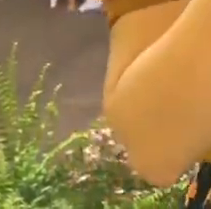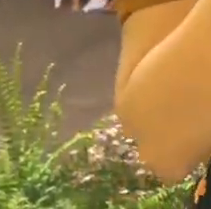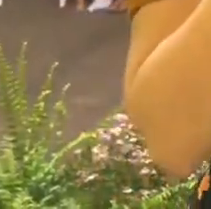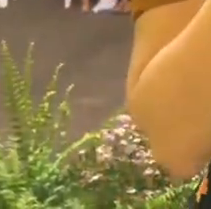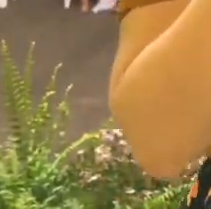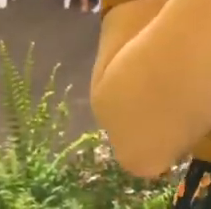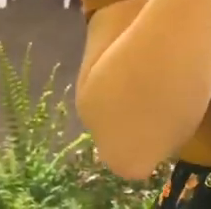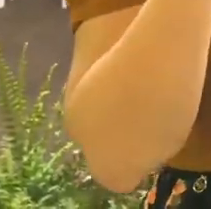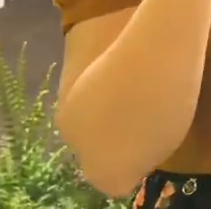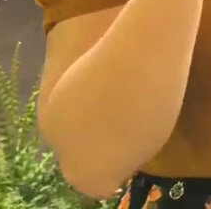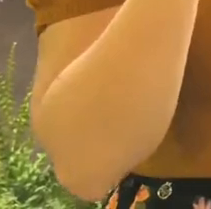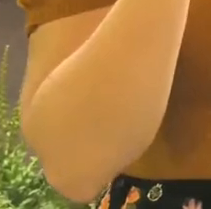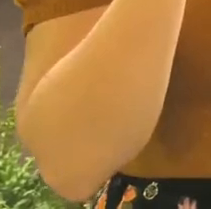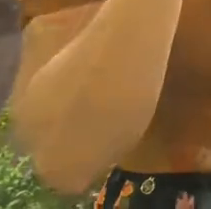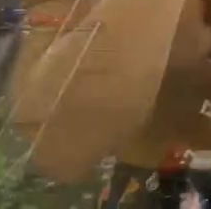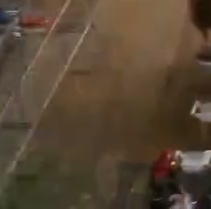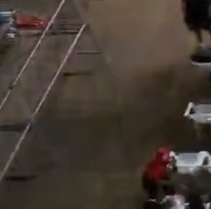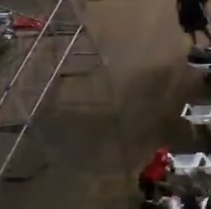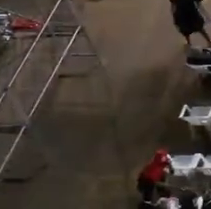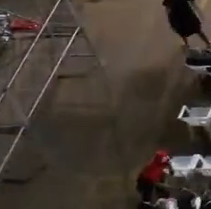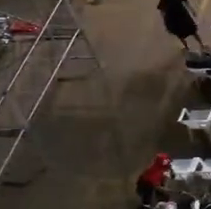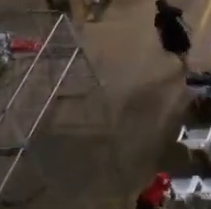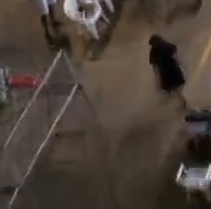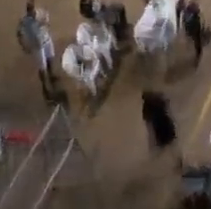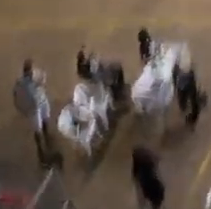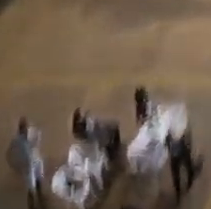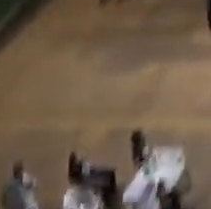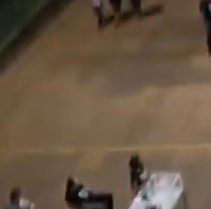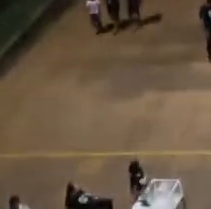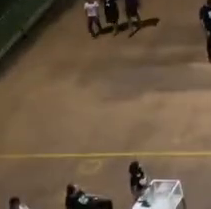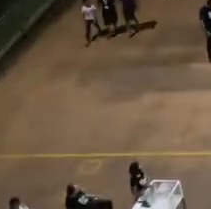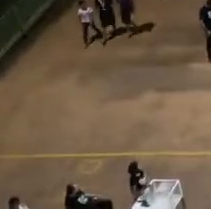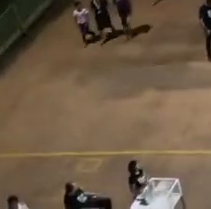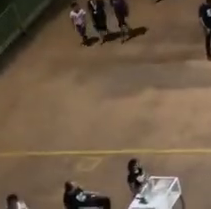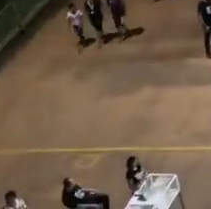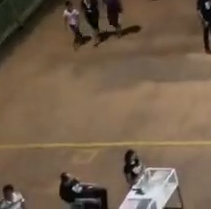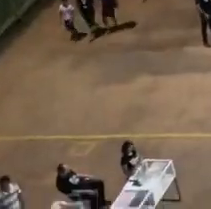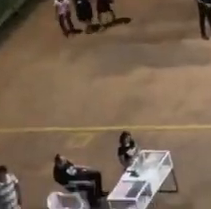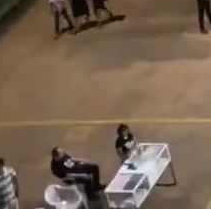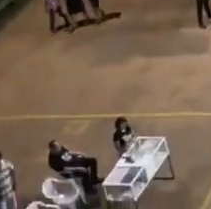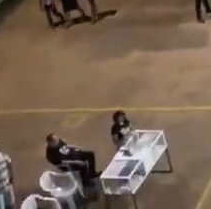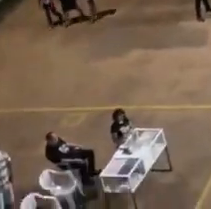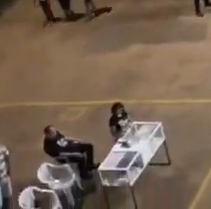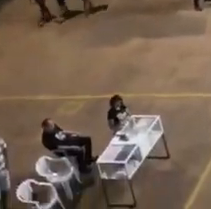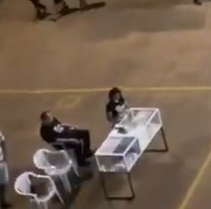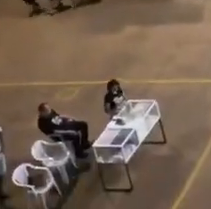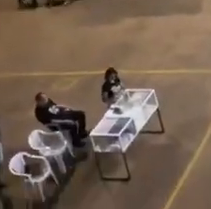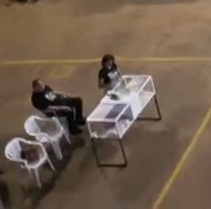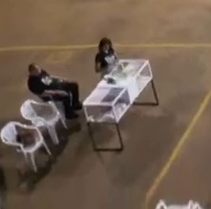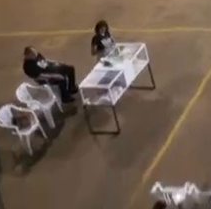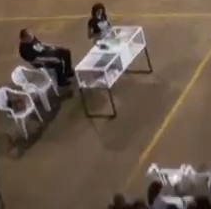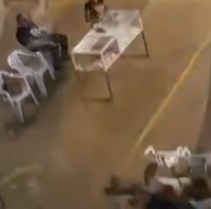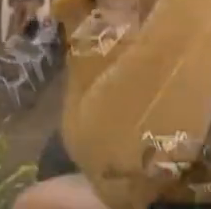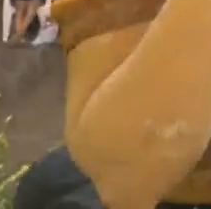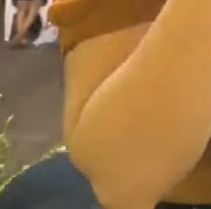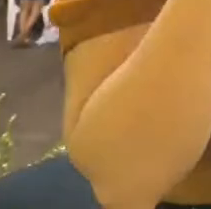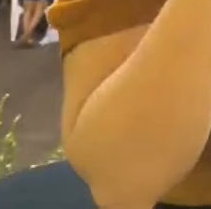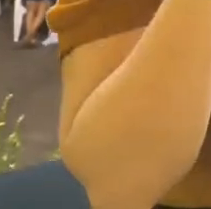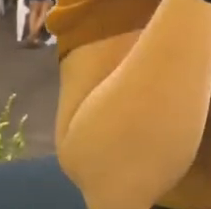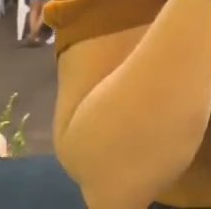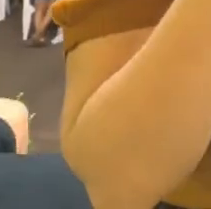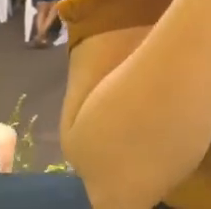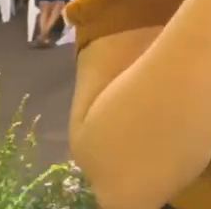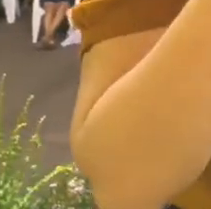e nós temos na cor mais clara também participa aqui conosco adquira não só as camisetas também nós temos os produtos